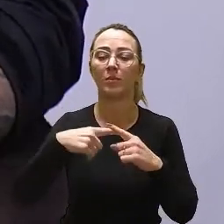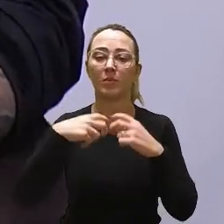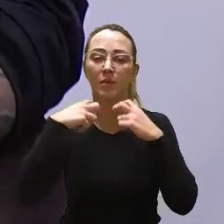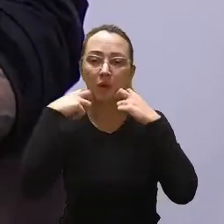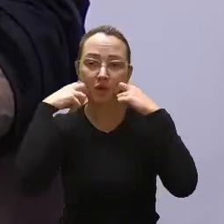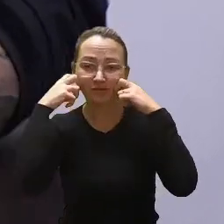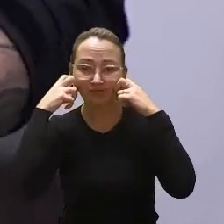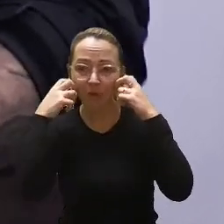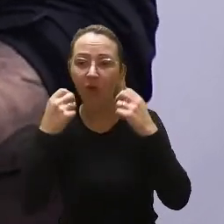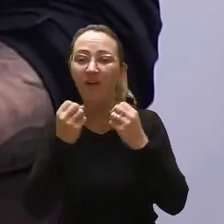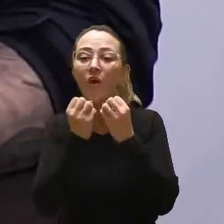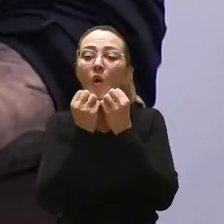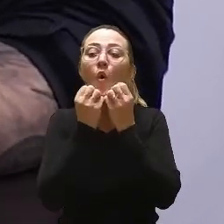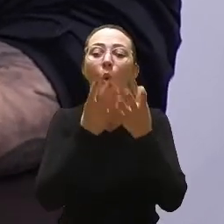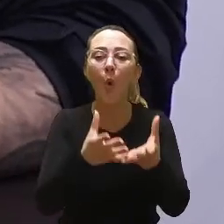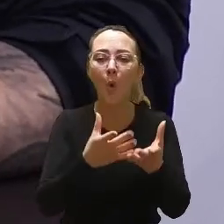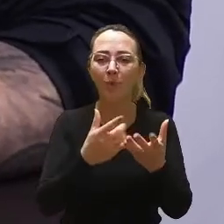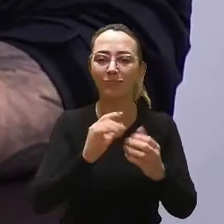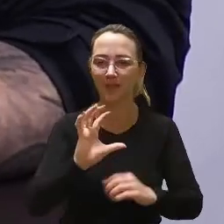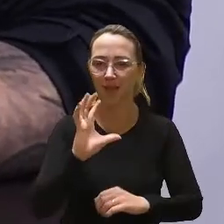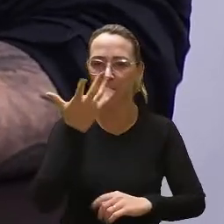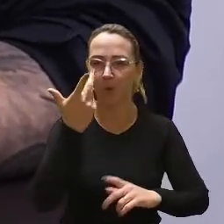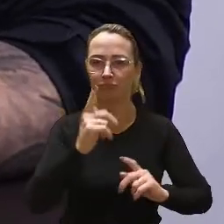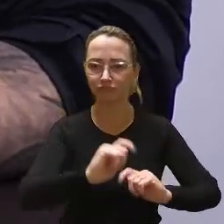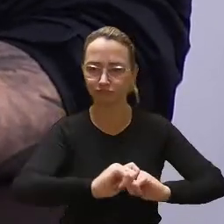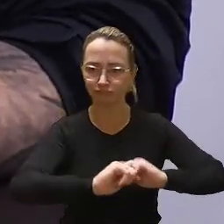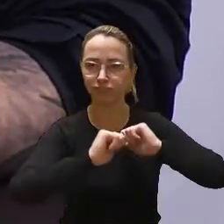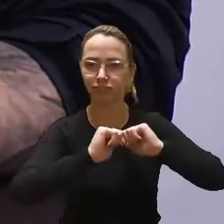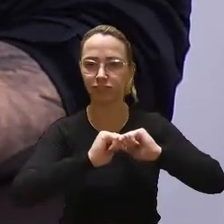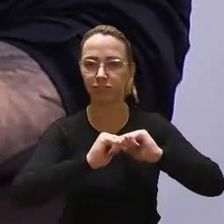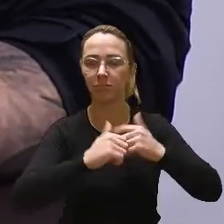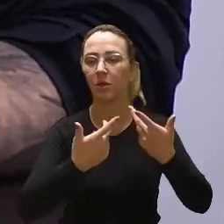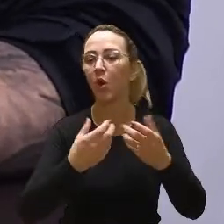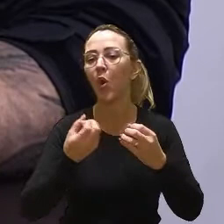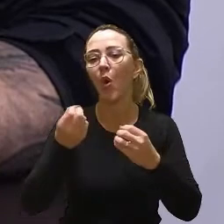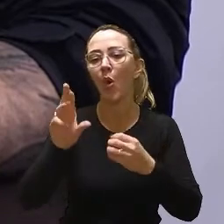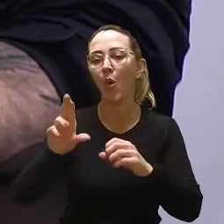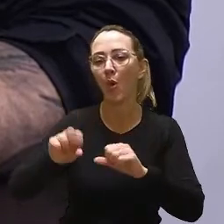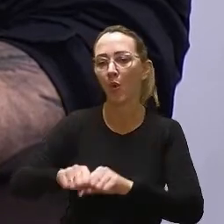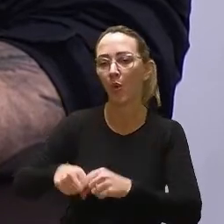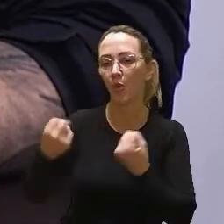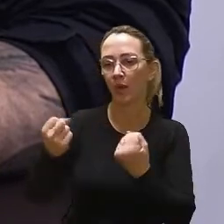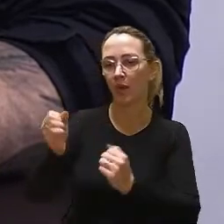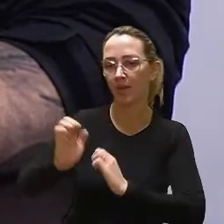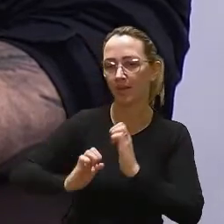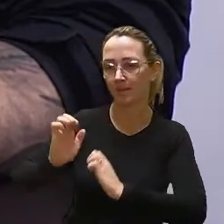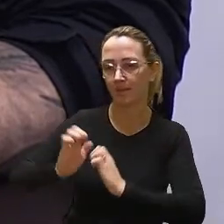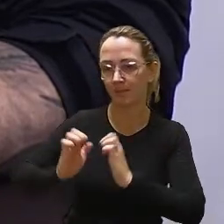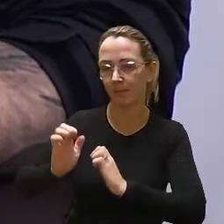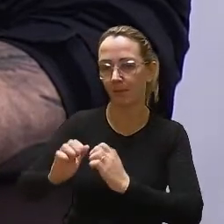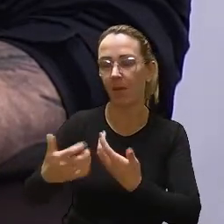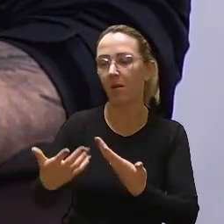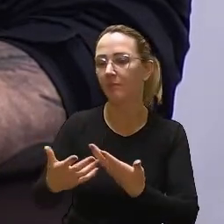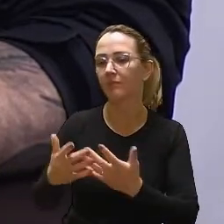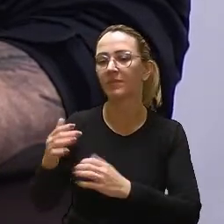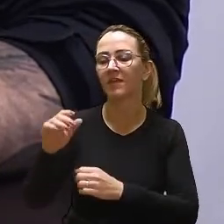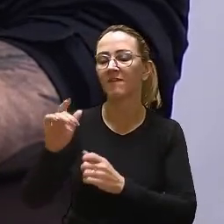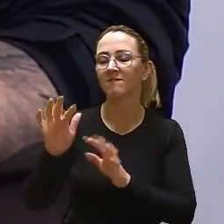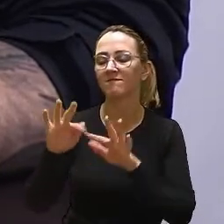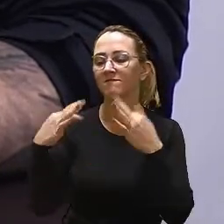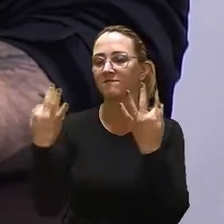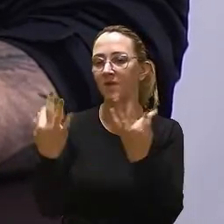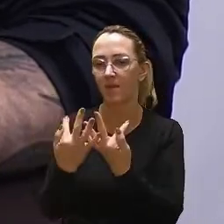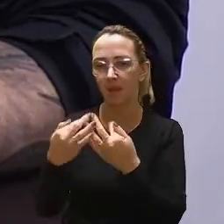caiu no golpe ou porque quebraram a sua empresa, quebraram a sua economia familiar.